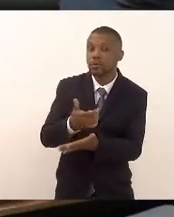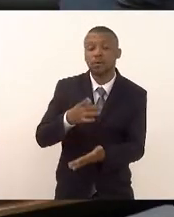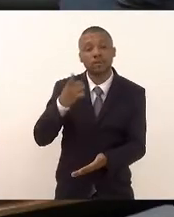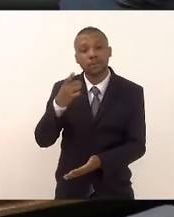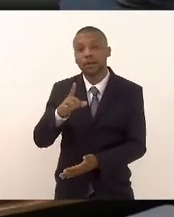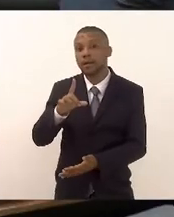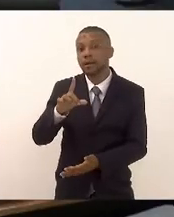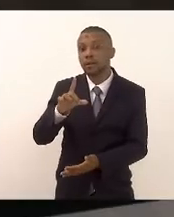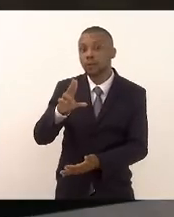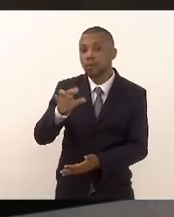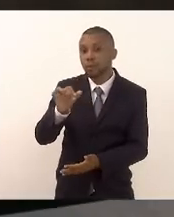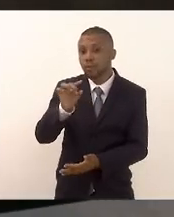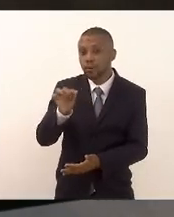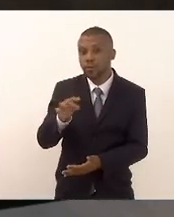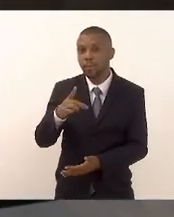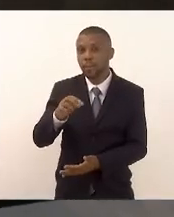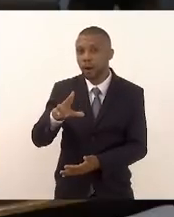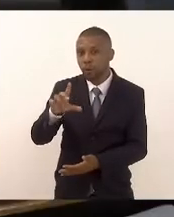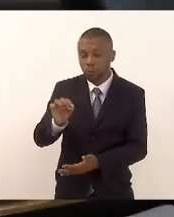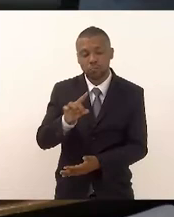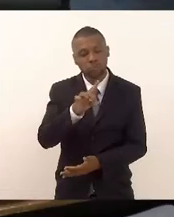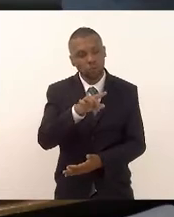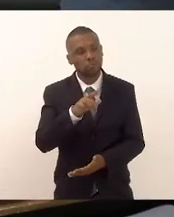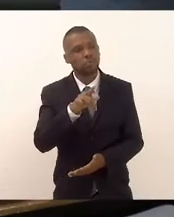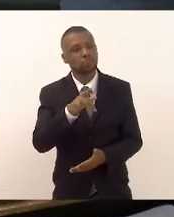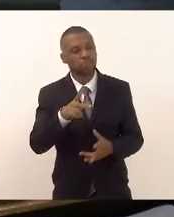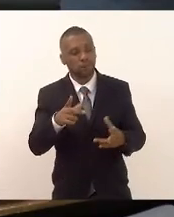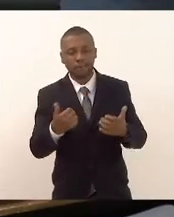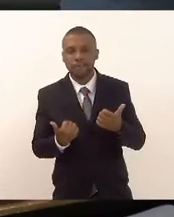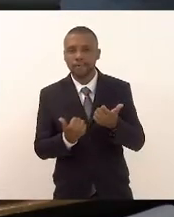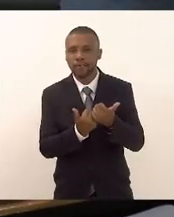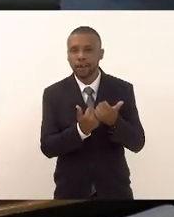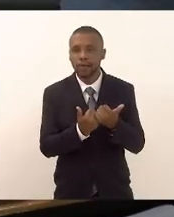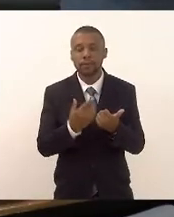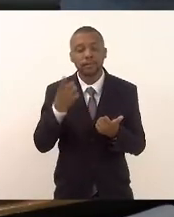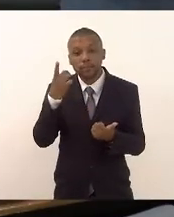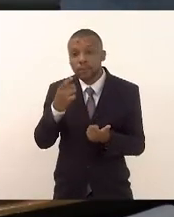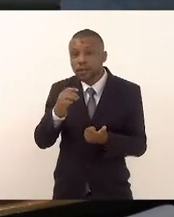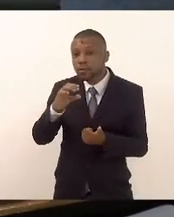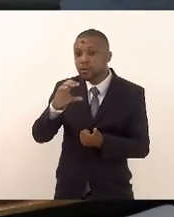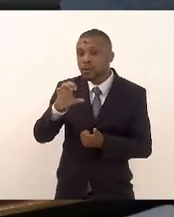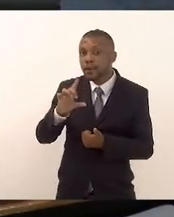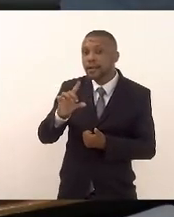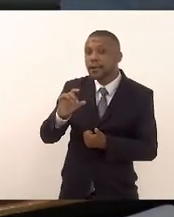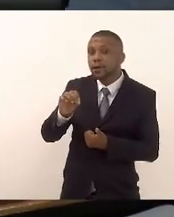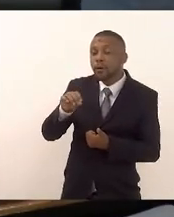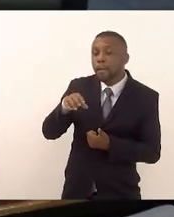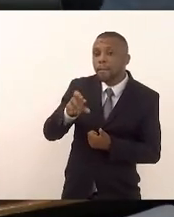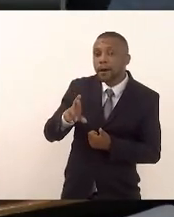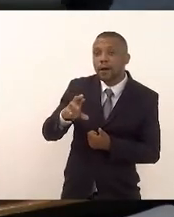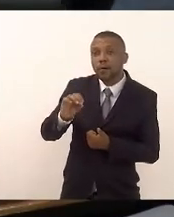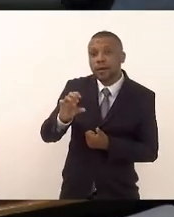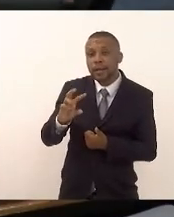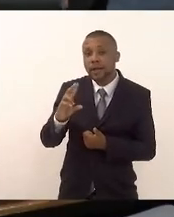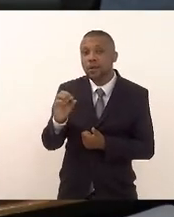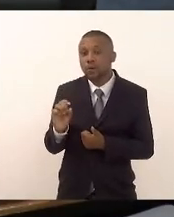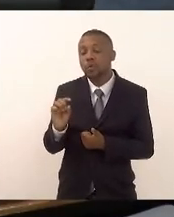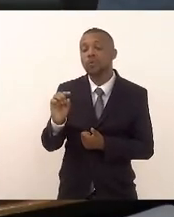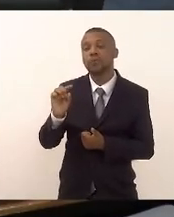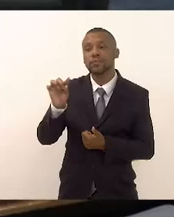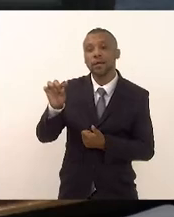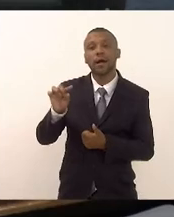No mérito, favorável. Pela Comissão de Orçamento, deputado Eliomar Coelho, agora no PSB de